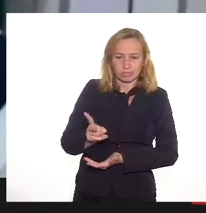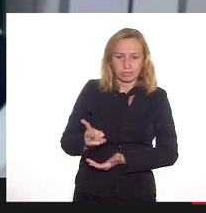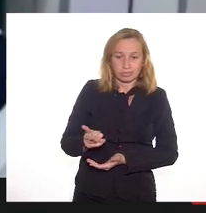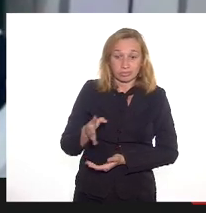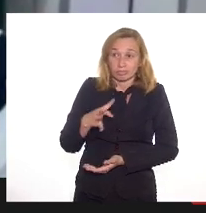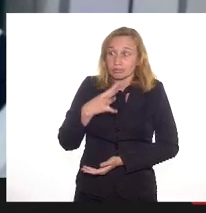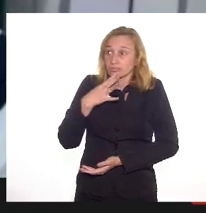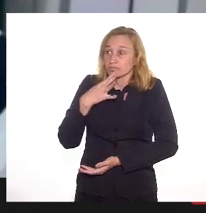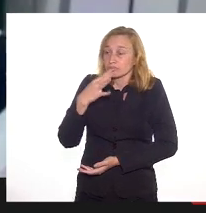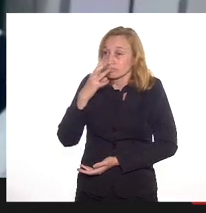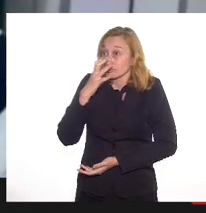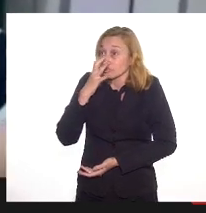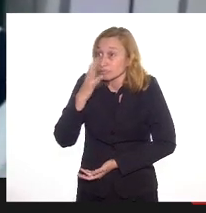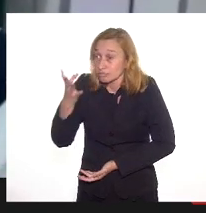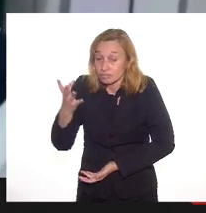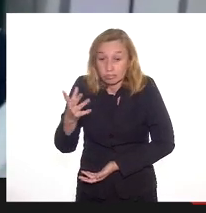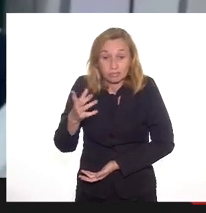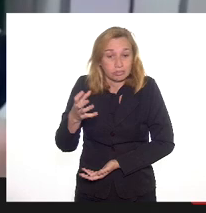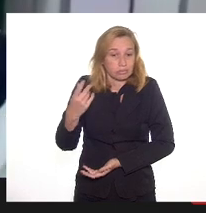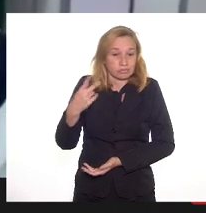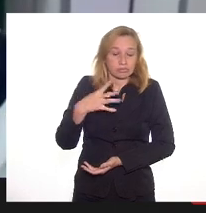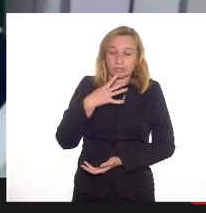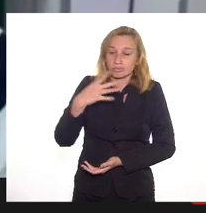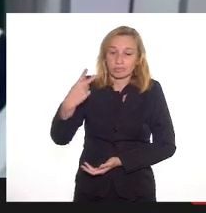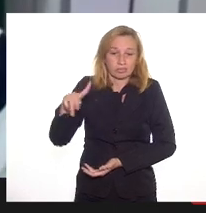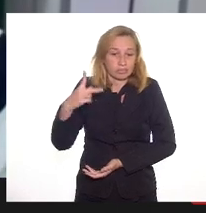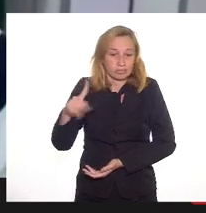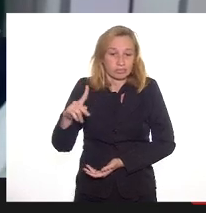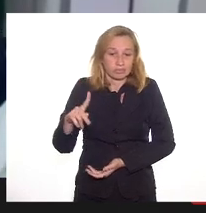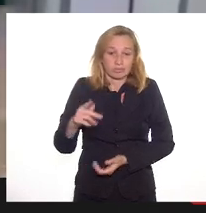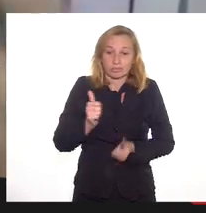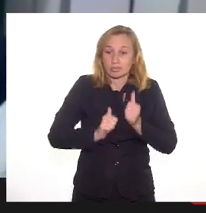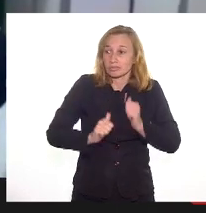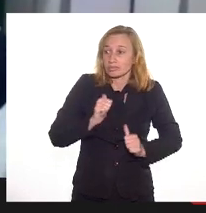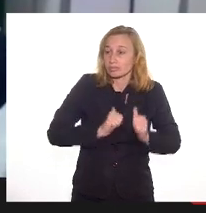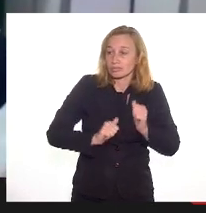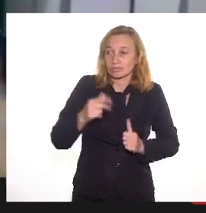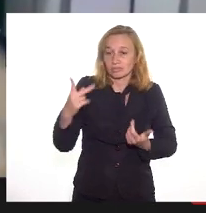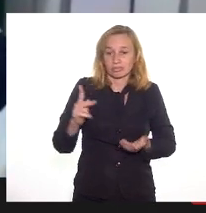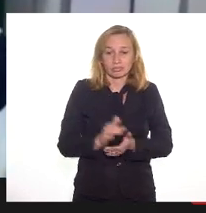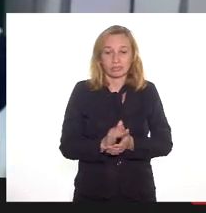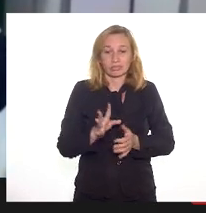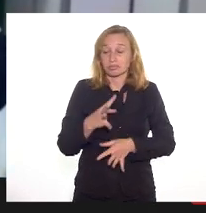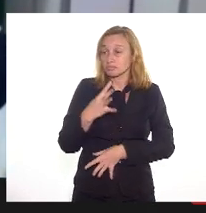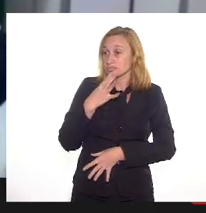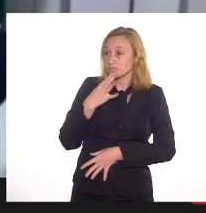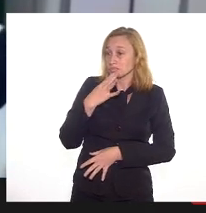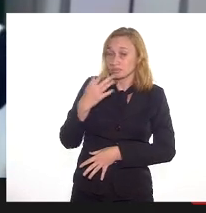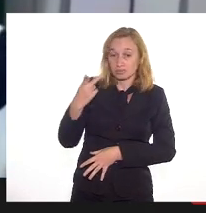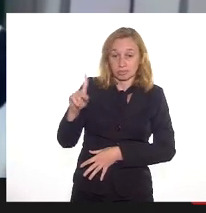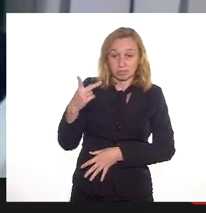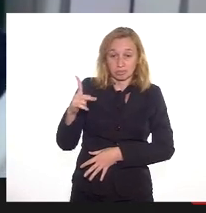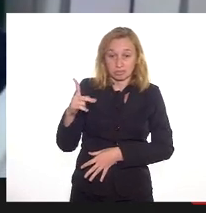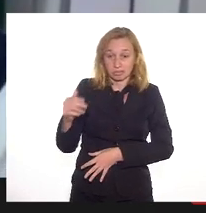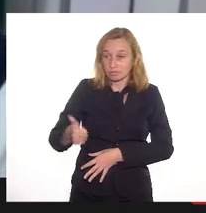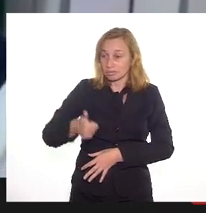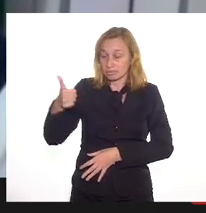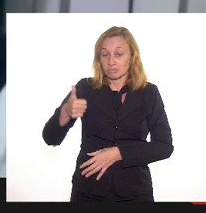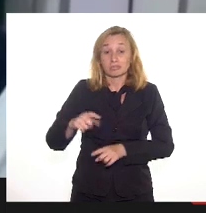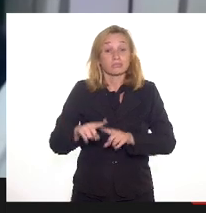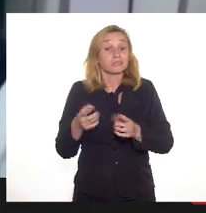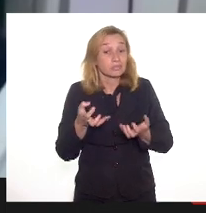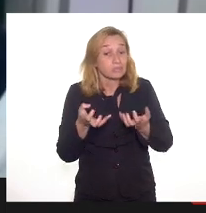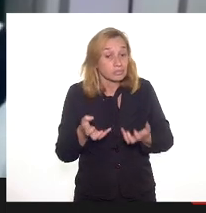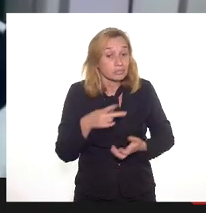o conhecimento da Magda. Ela termina pedindo desculpas pelo entusiasmo. Além do conhecimento, se for com entusiasmo, fica muito melhor até. Mas eu queria